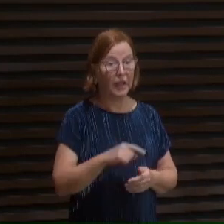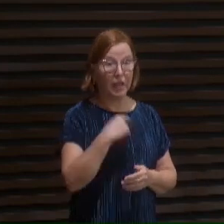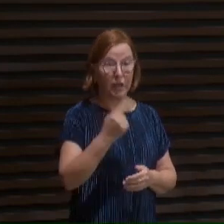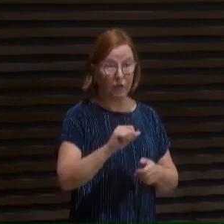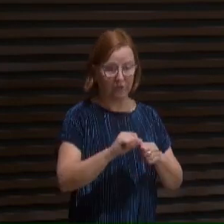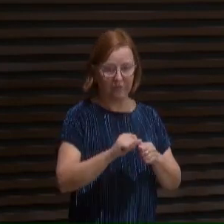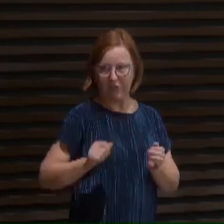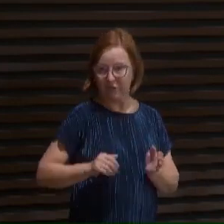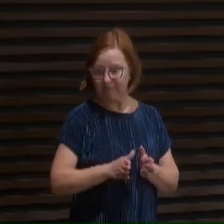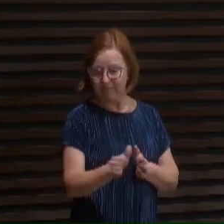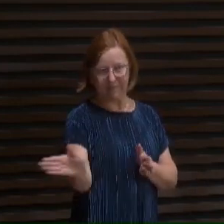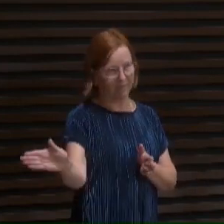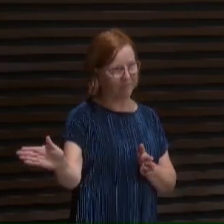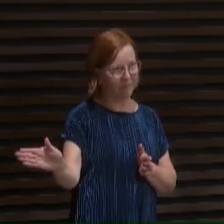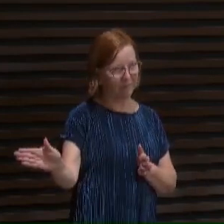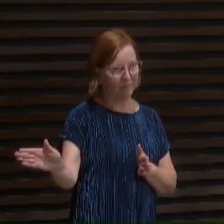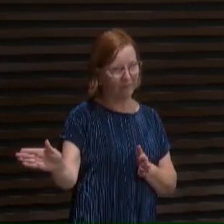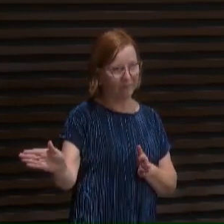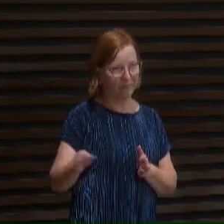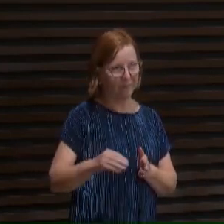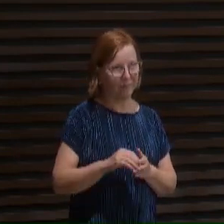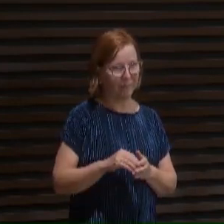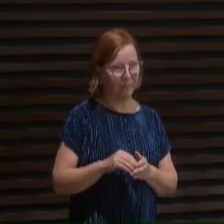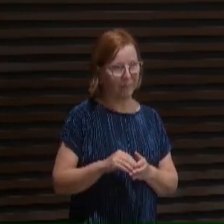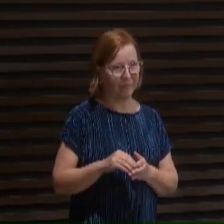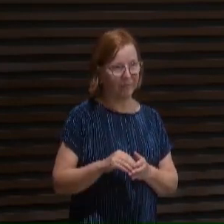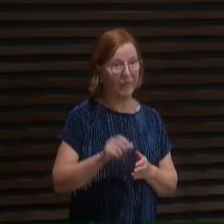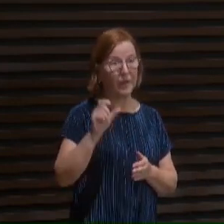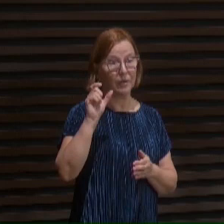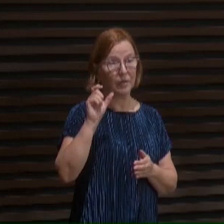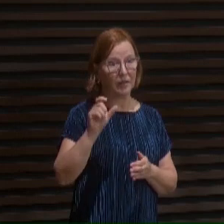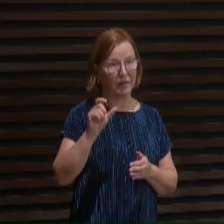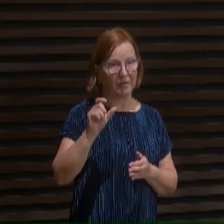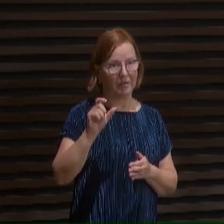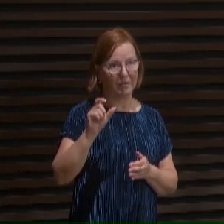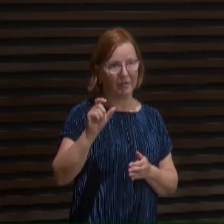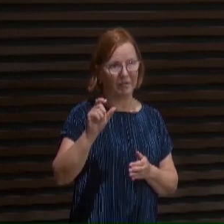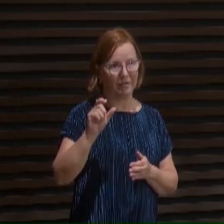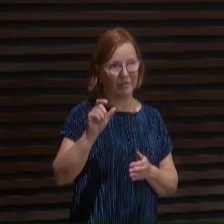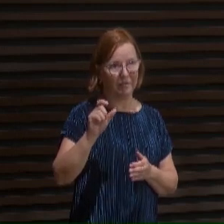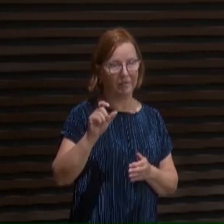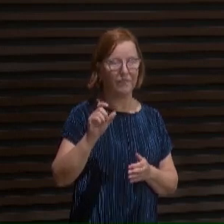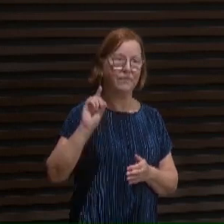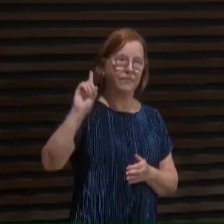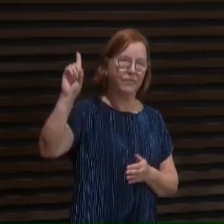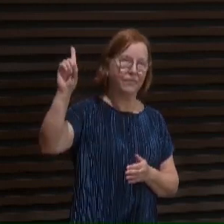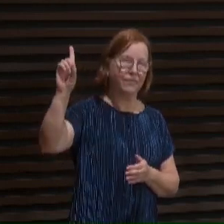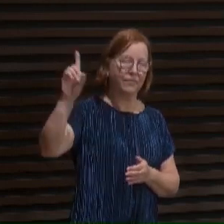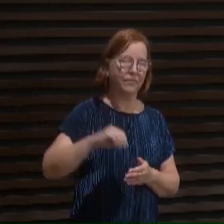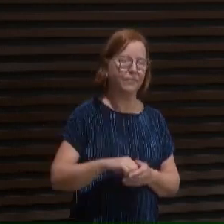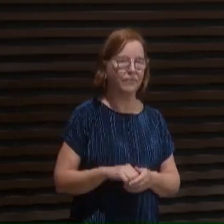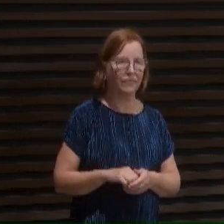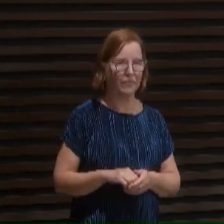desviar daquilo que é a palavra, a suficiência. O